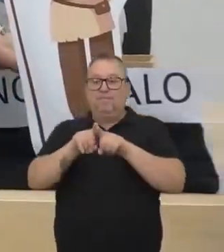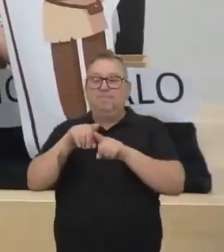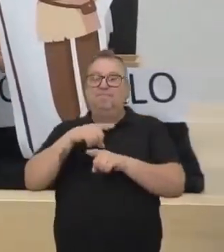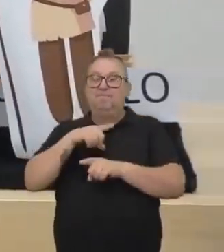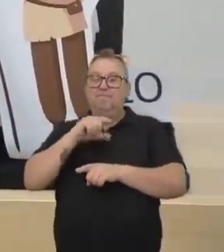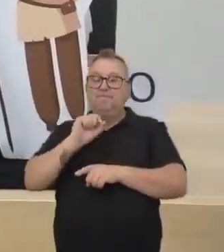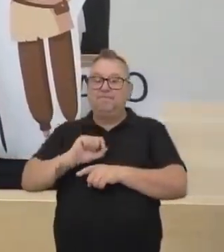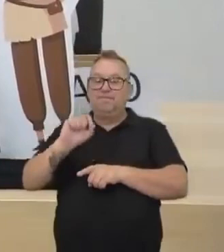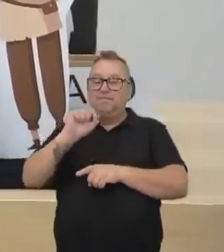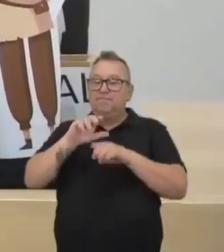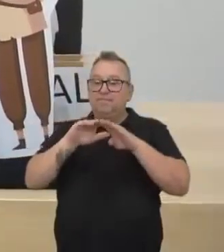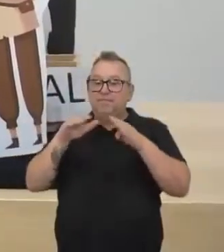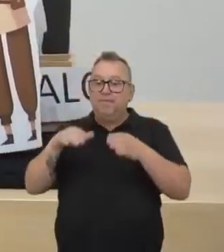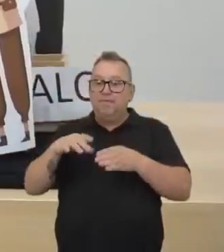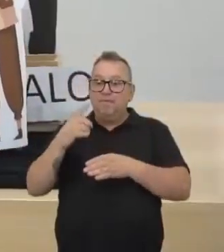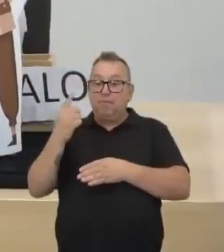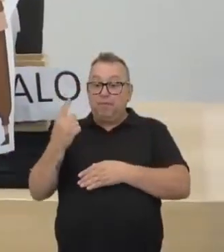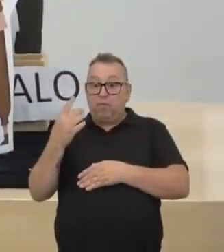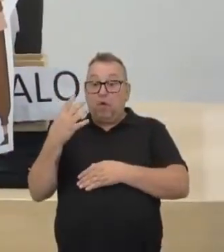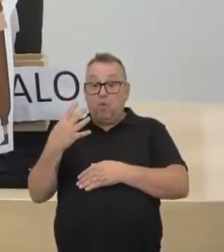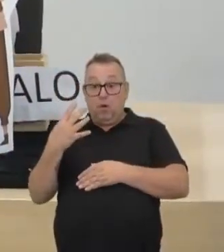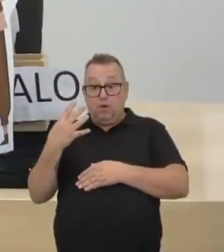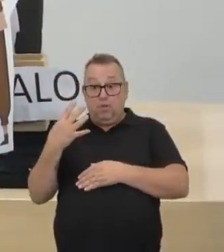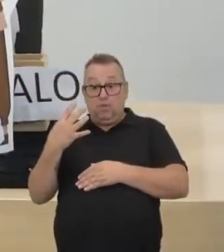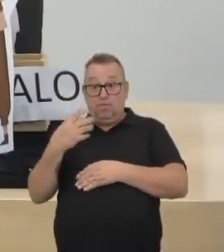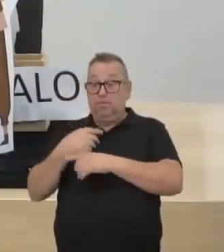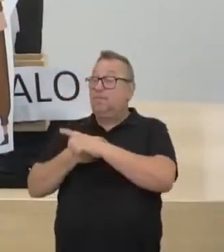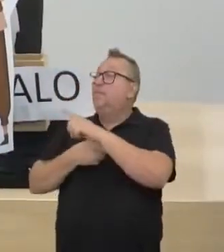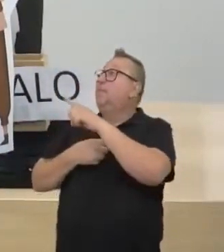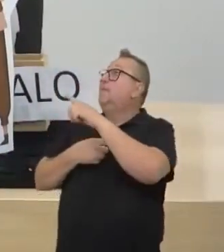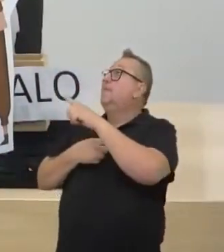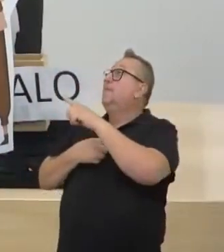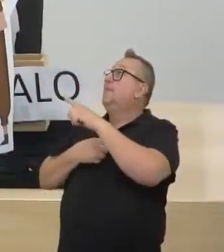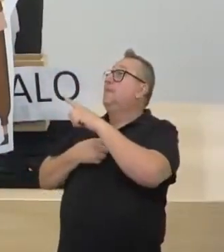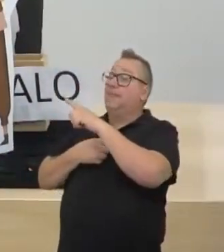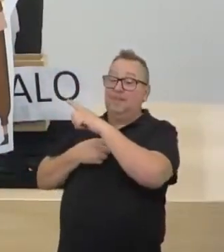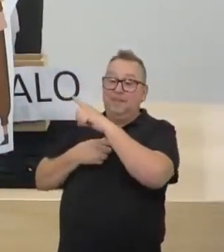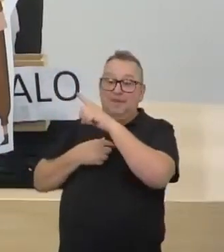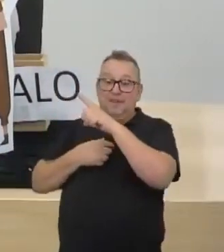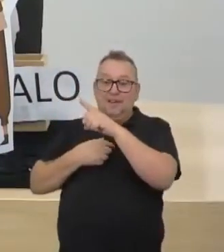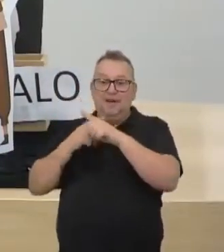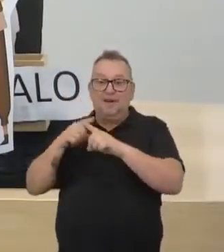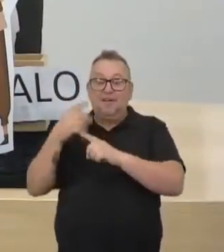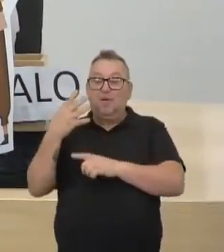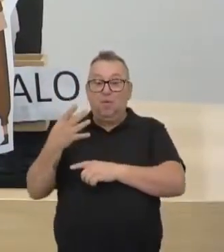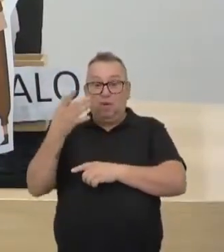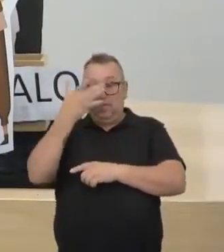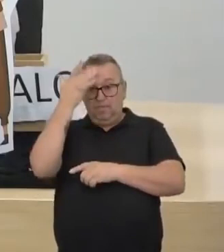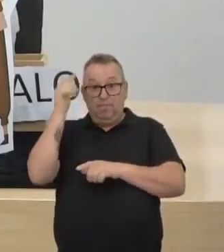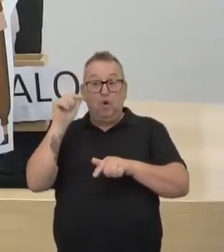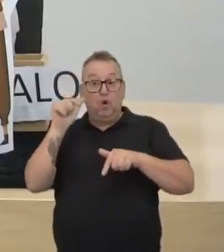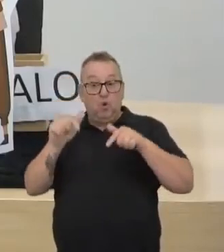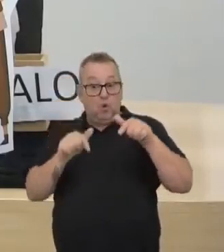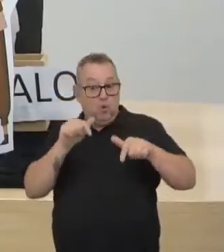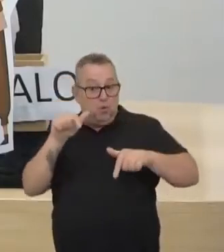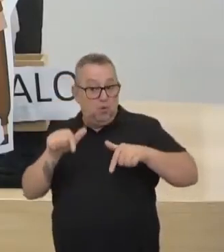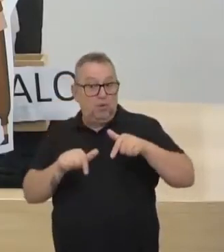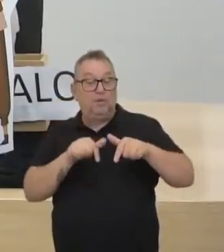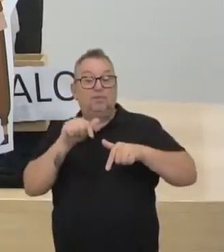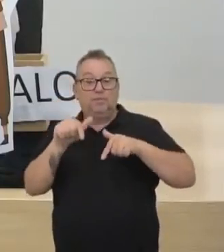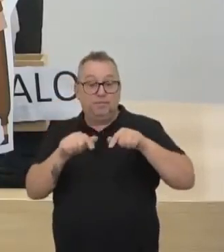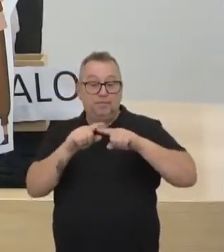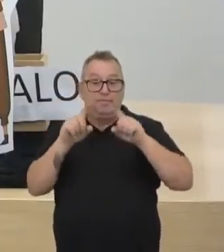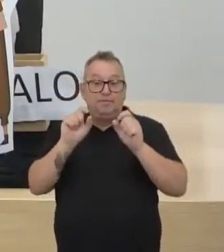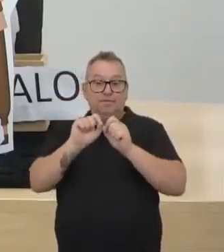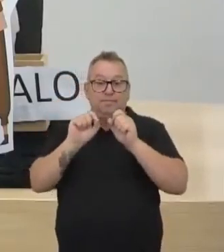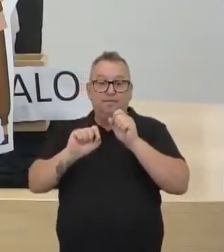Eu tenho aqui na mesa, eu tenho aqui 4 figuras, são figuras de trabalhadores, né? Então eles, como eu falei para vocês no começo da aula, eles estão